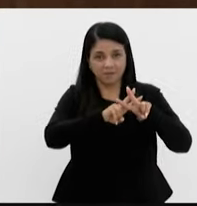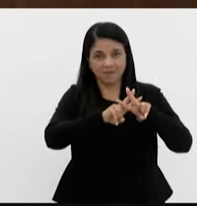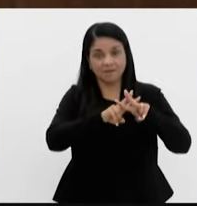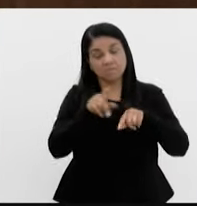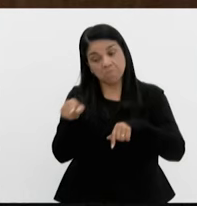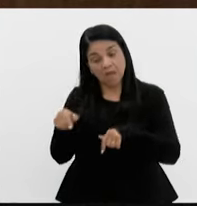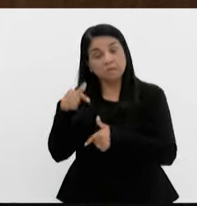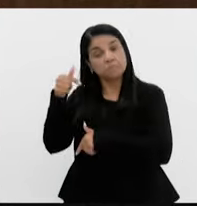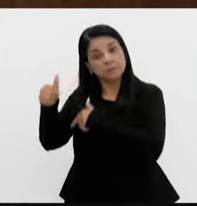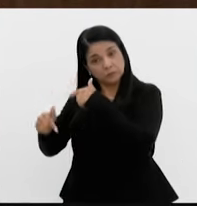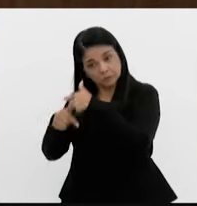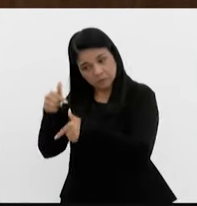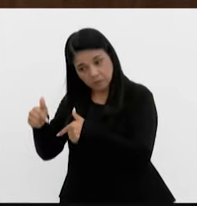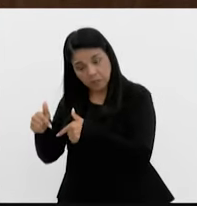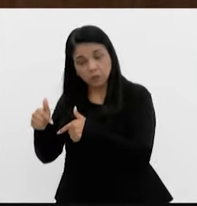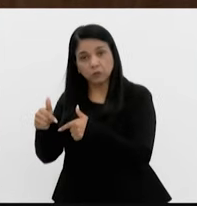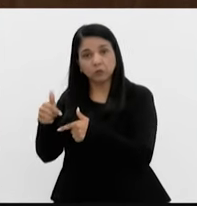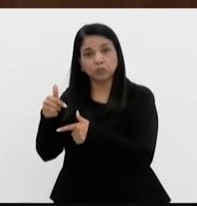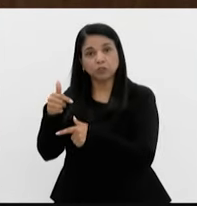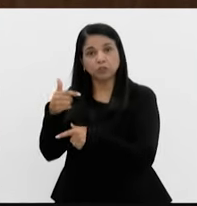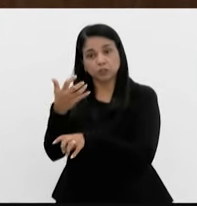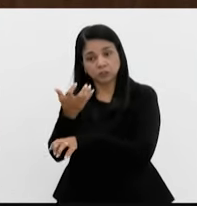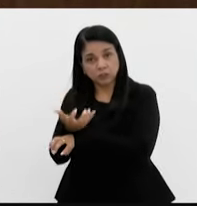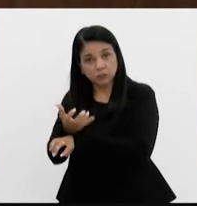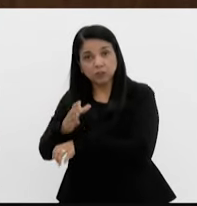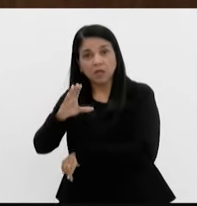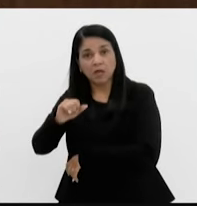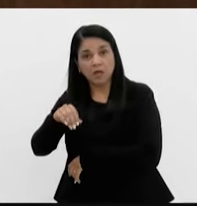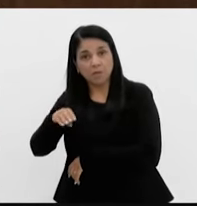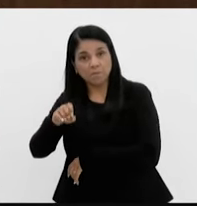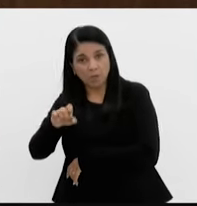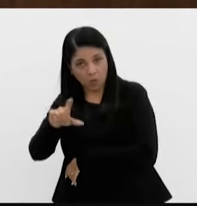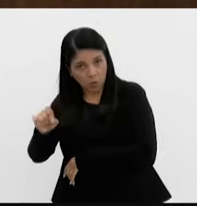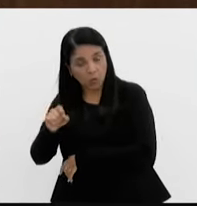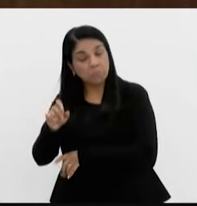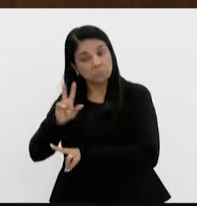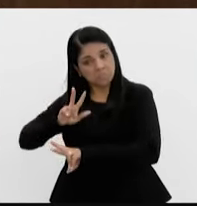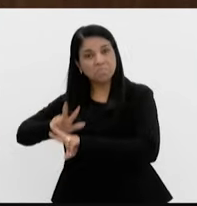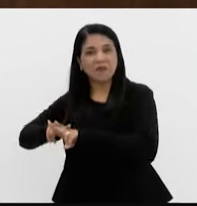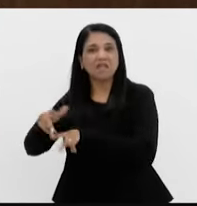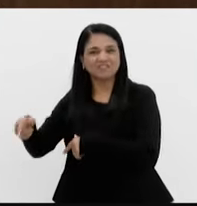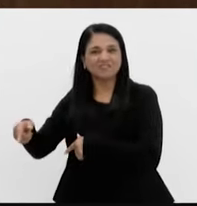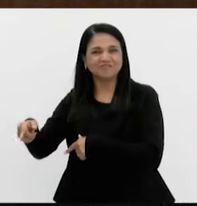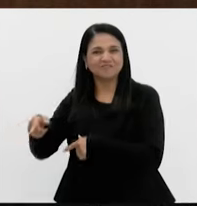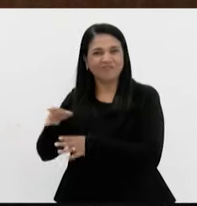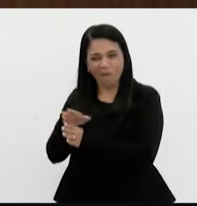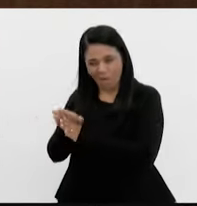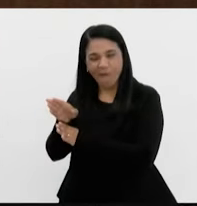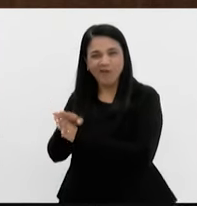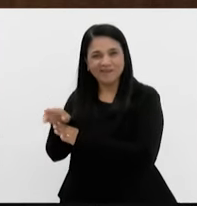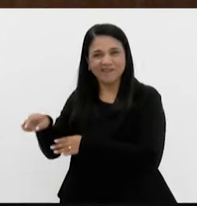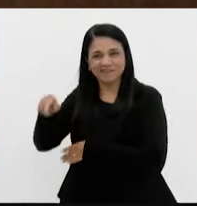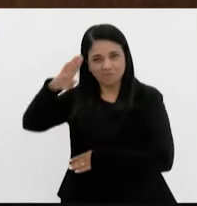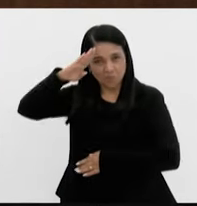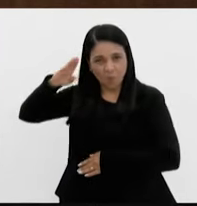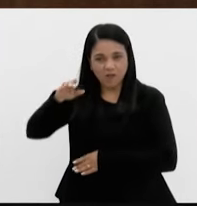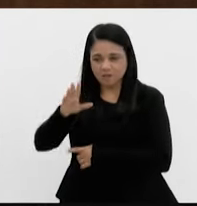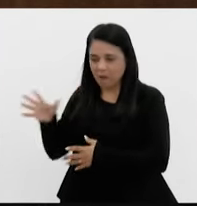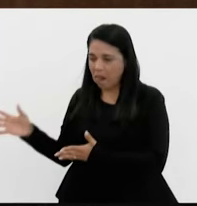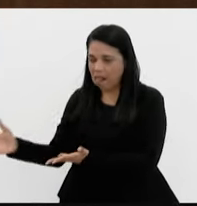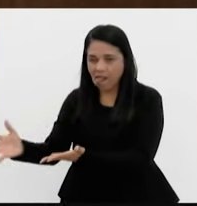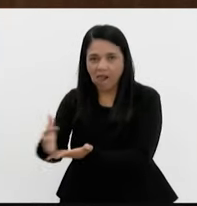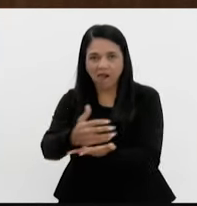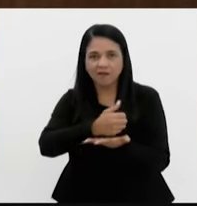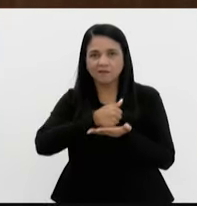trabalhadores que estão lá que Tentando ganhar vida na informalidade eles orientam a guarda municipal para recolher a mercadoria